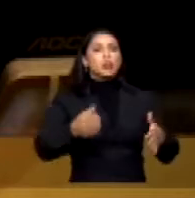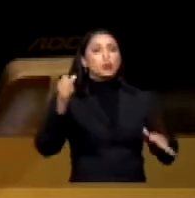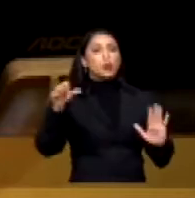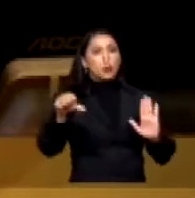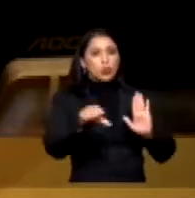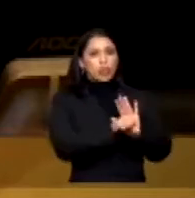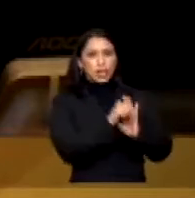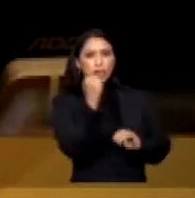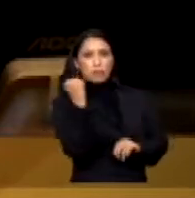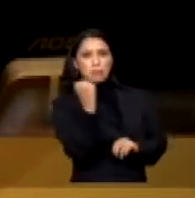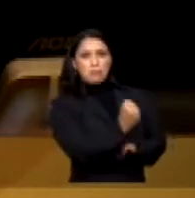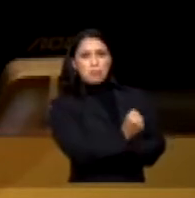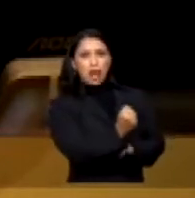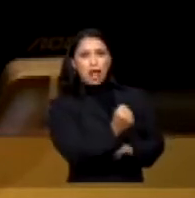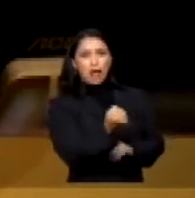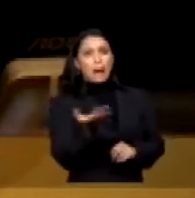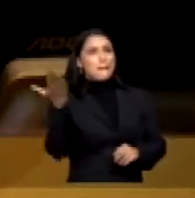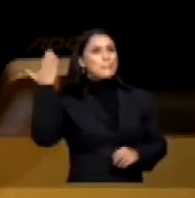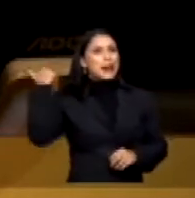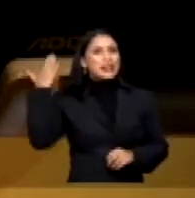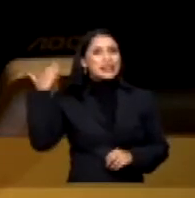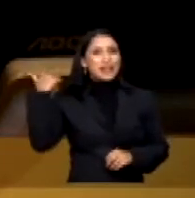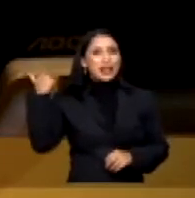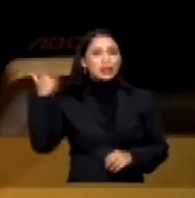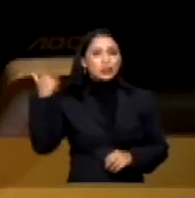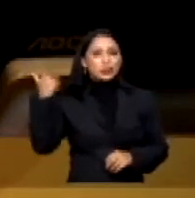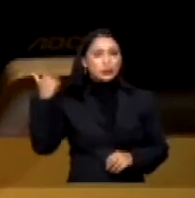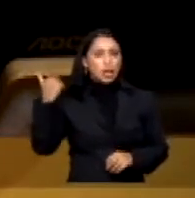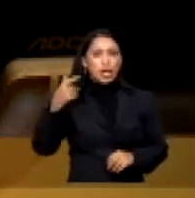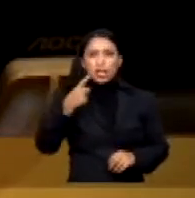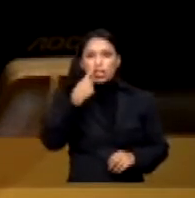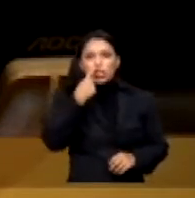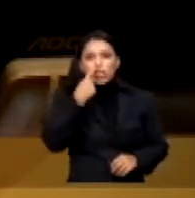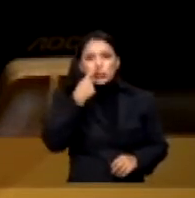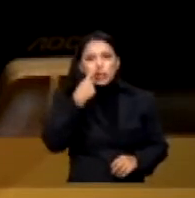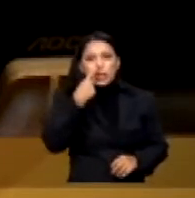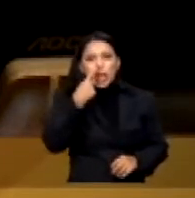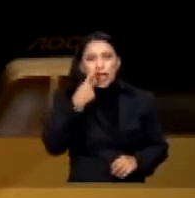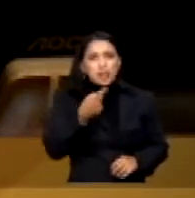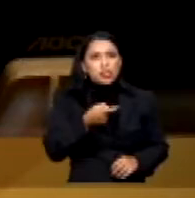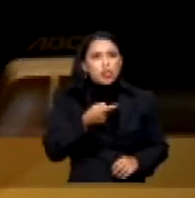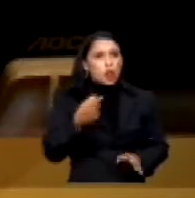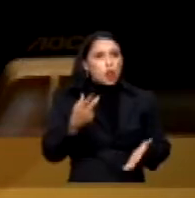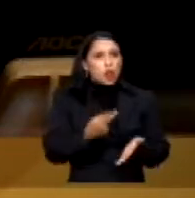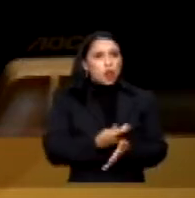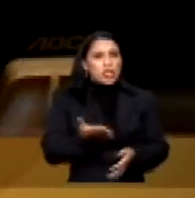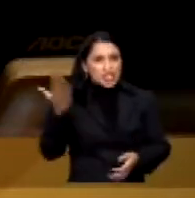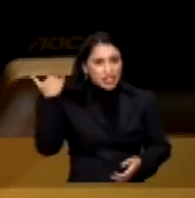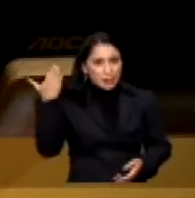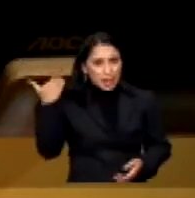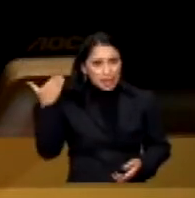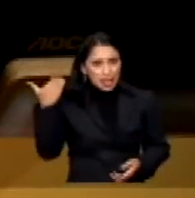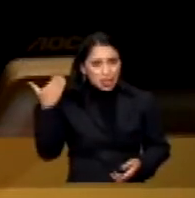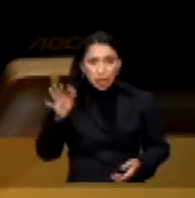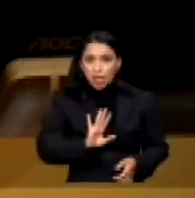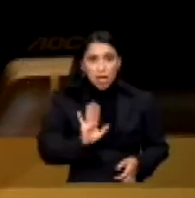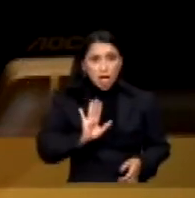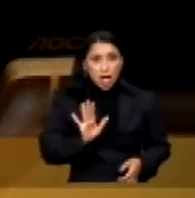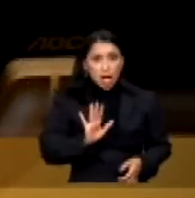isso. Não se está a instigar a vida e a intimidade de alguém para descobrir um fato velho.